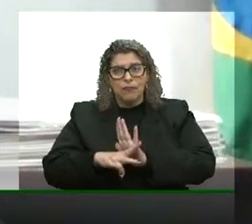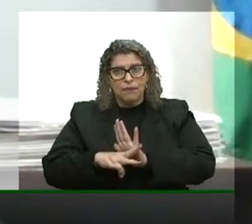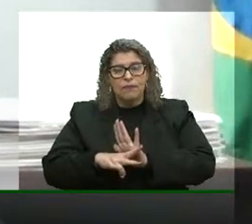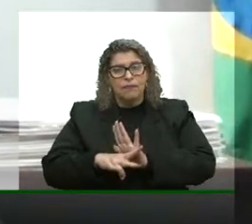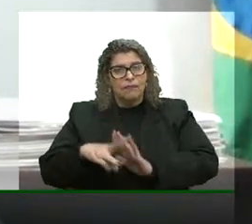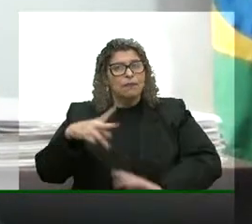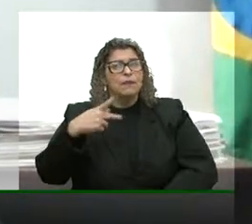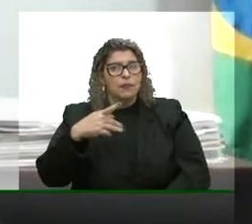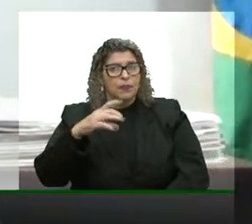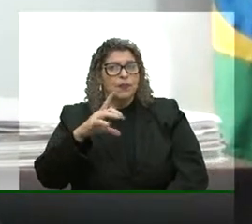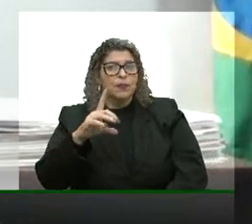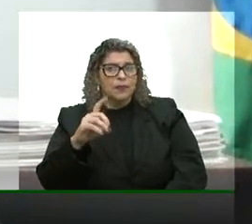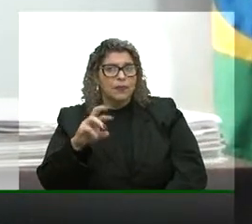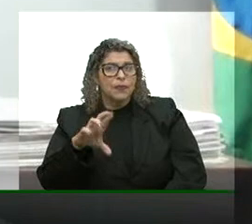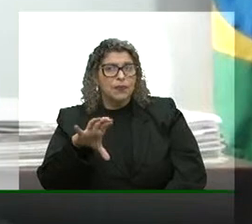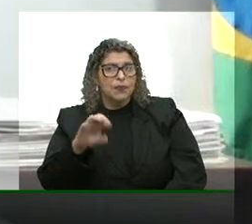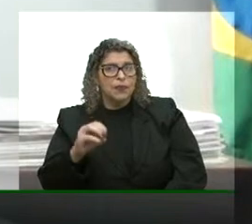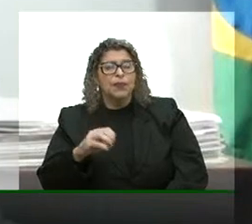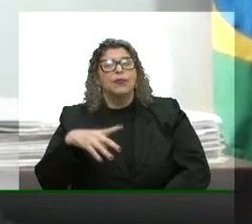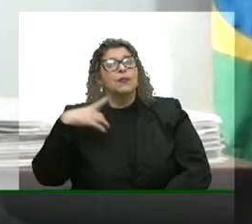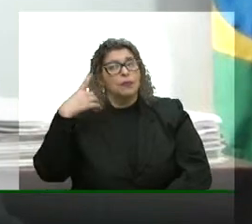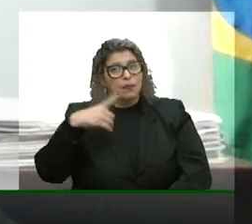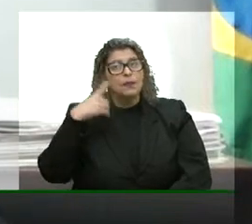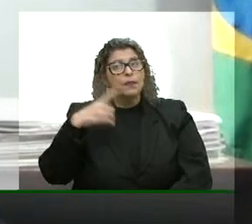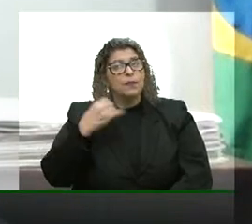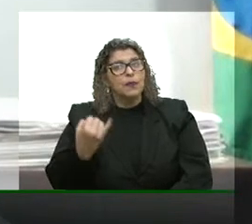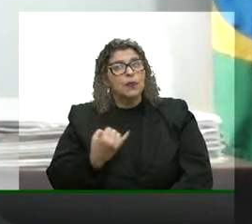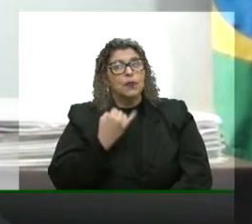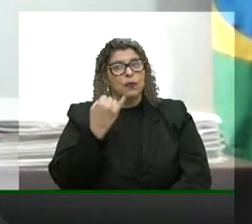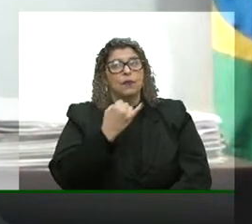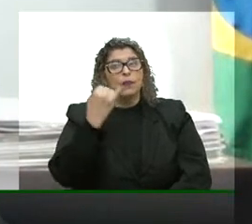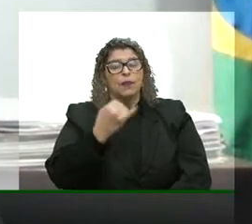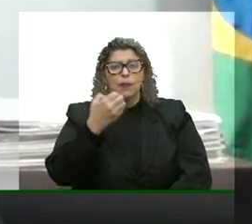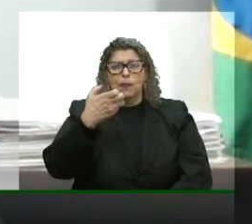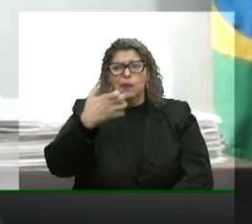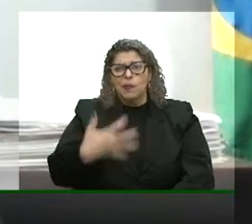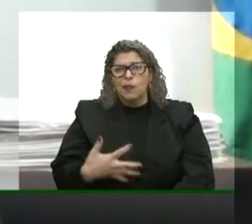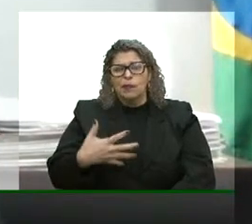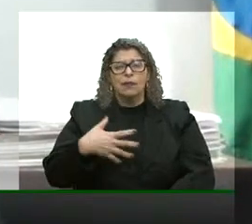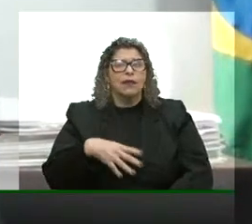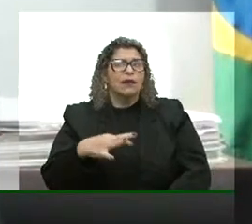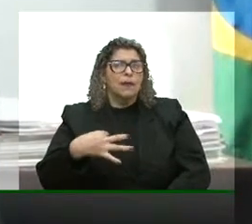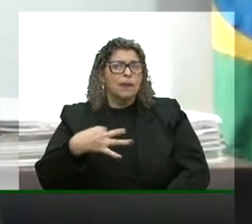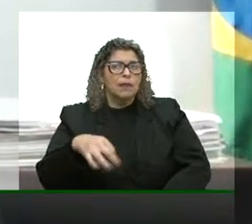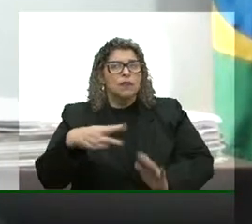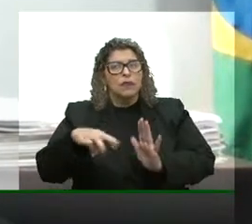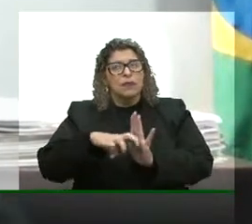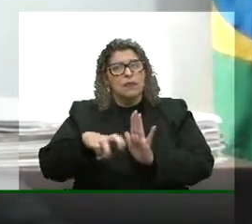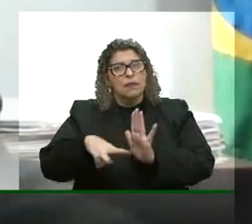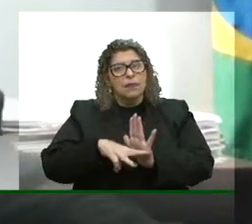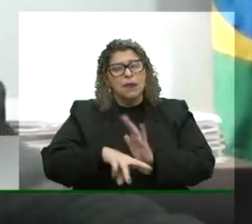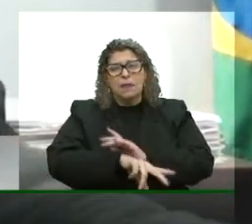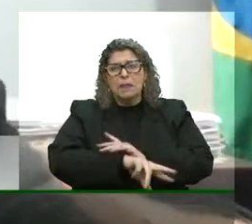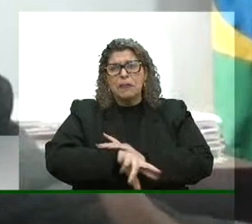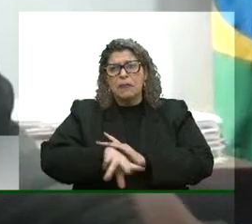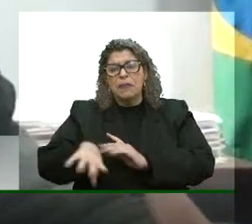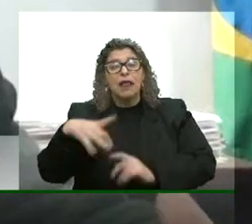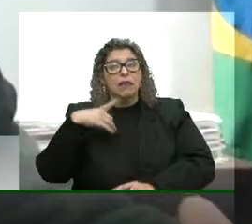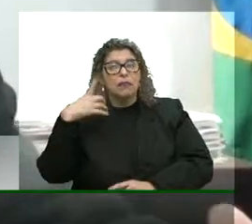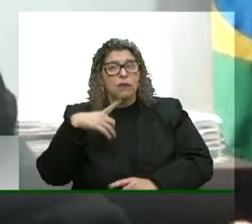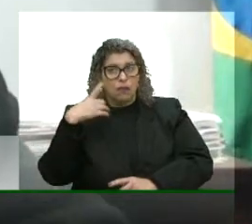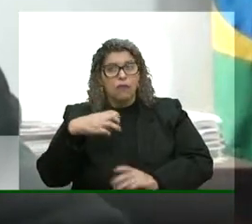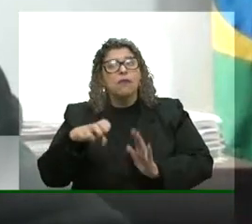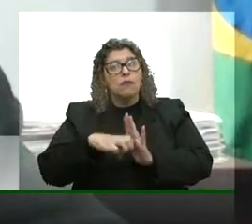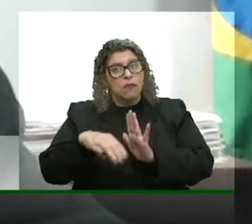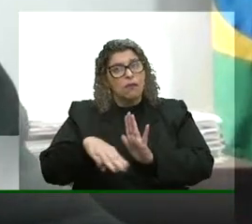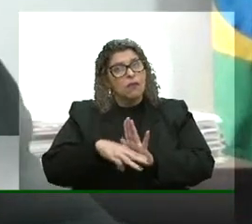Pedro Pereira, acho que foi feliz, é importante as considerações que ele colocou no papel através das emendas, vários outros deputados, a nossa emenda,